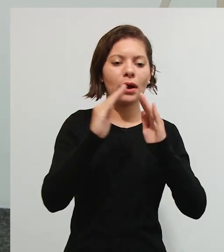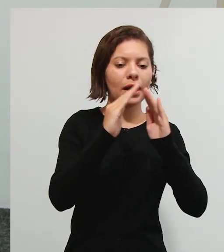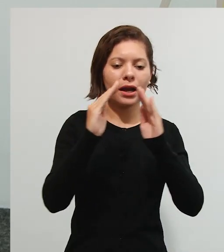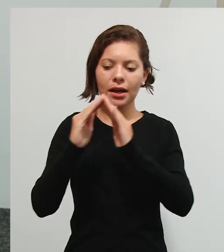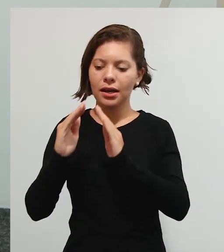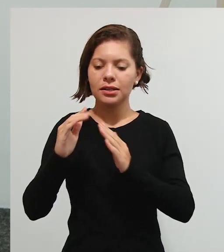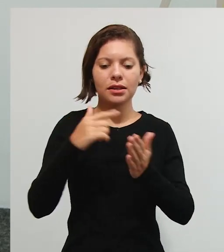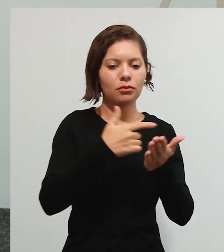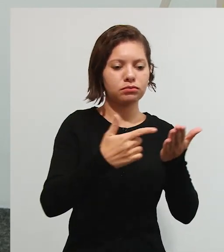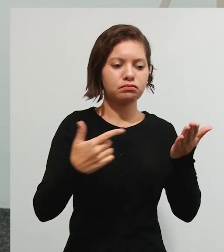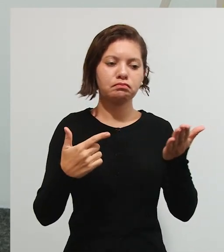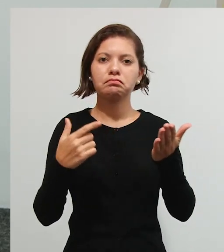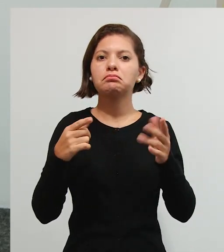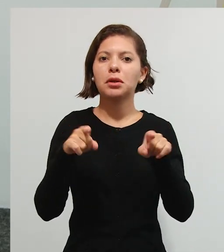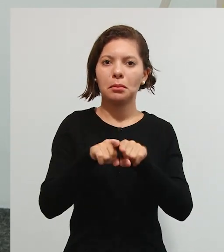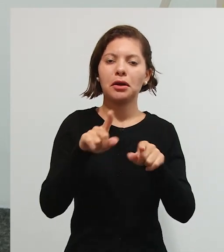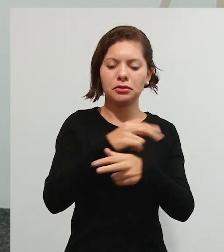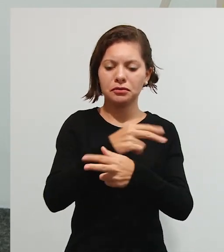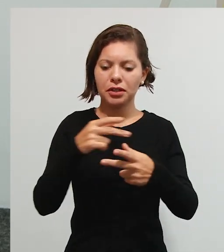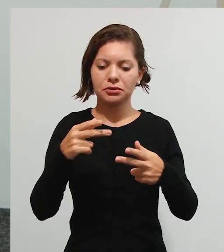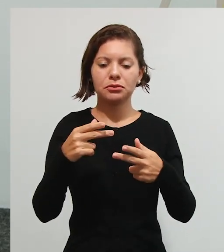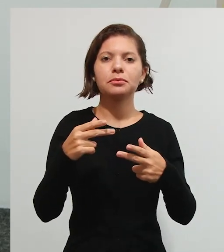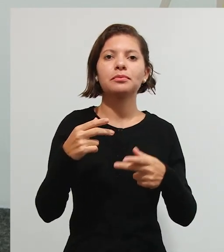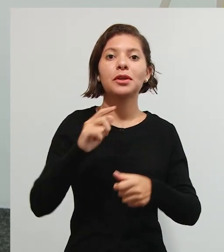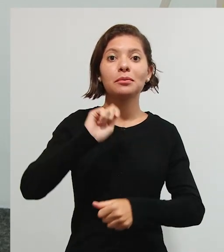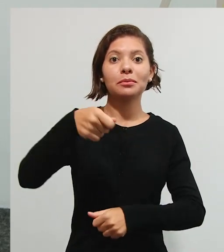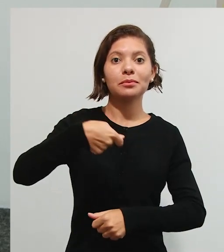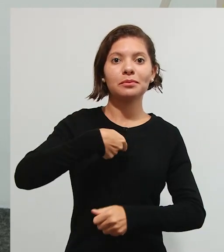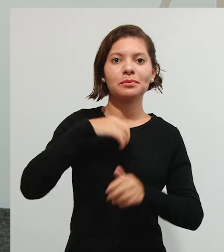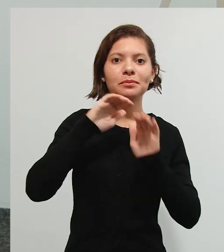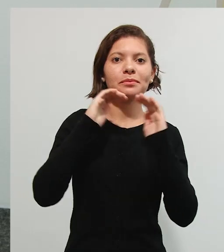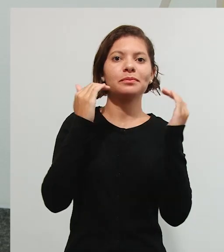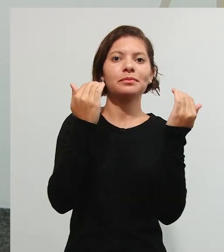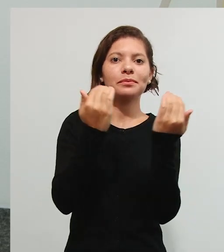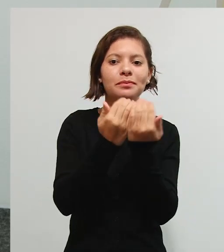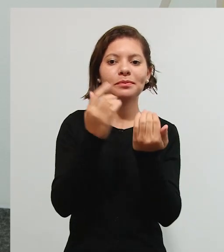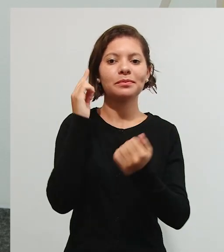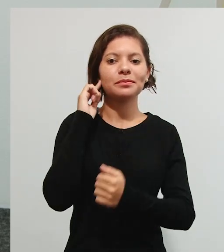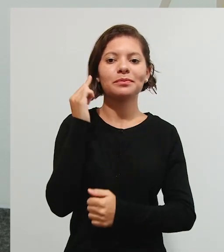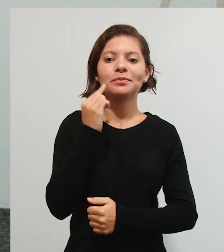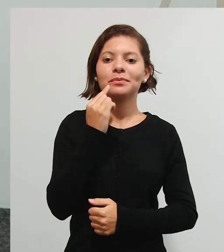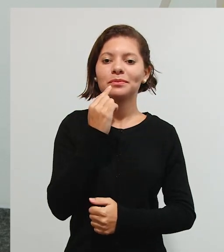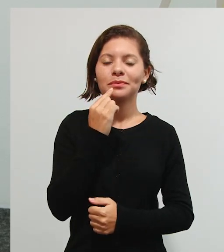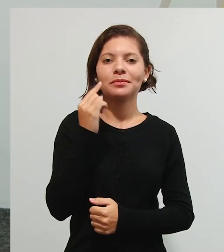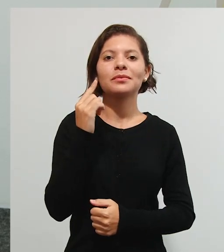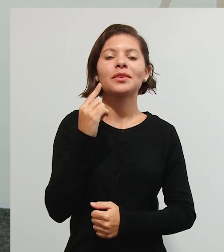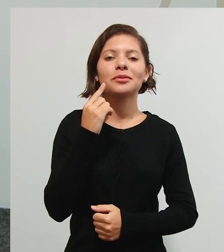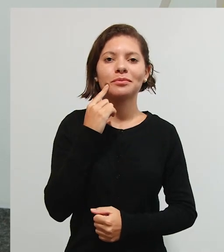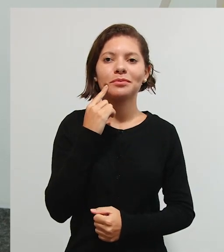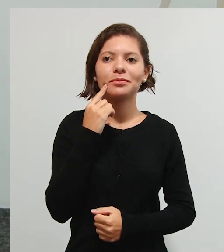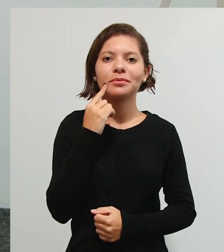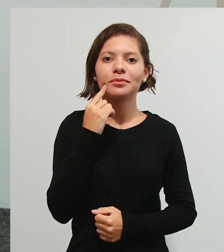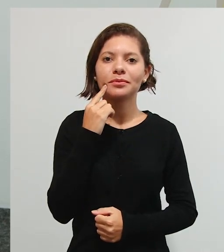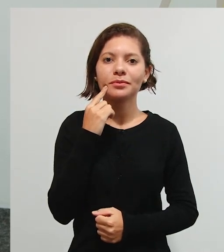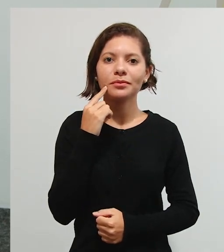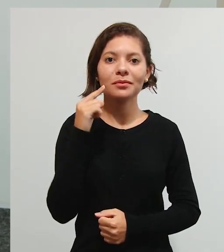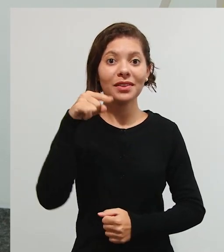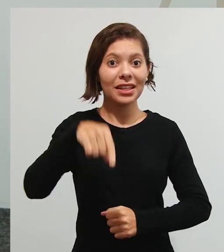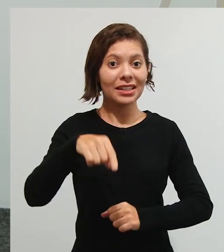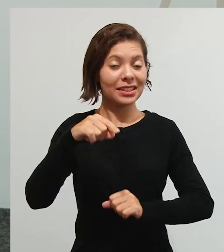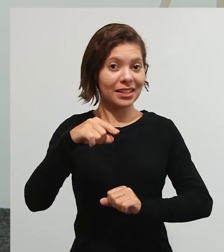casinha, livros. E o meu sinal para a comunidade surda é Anabela.